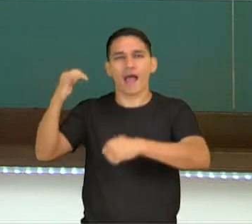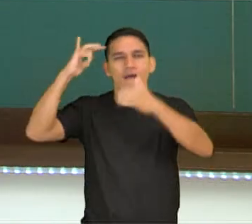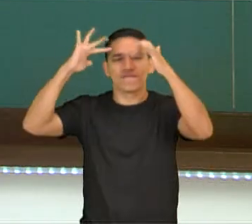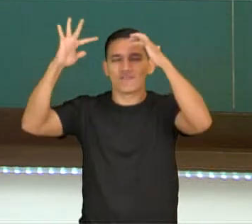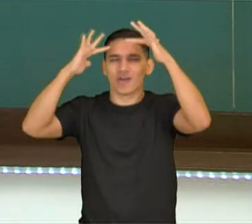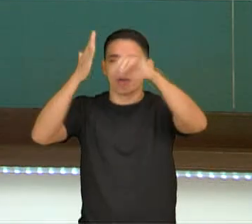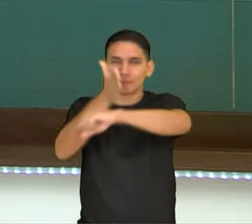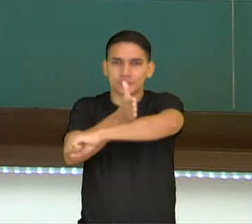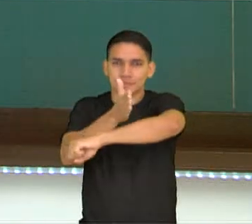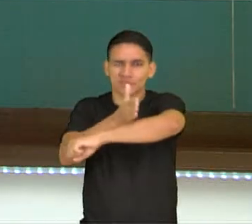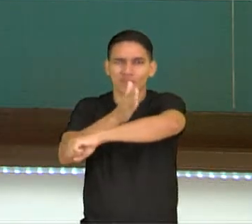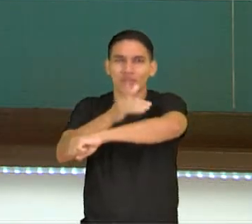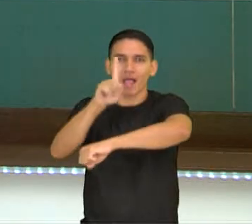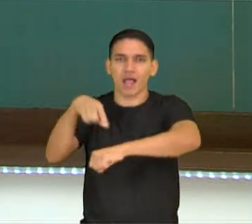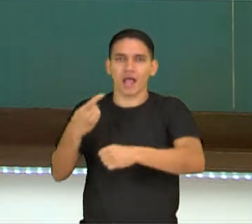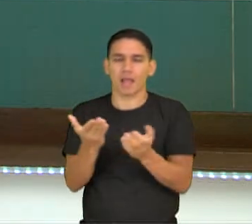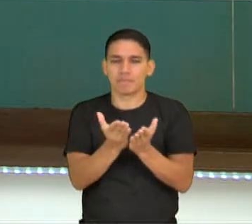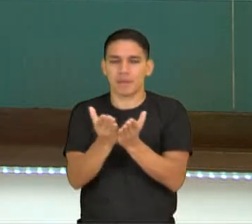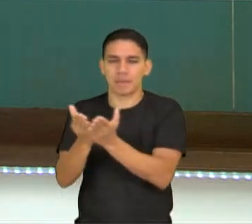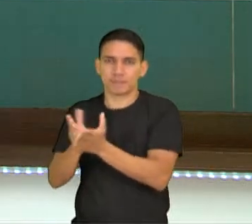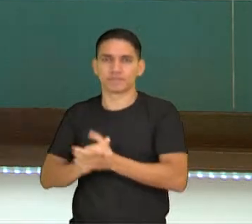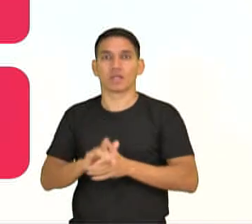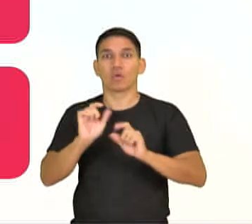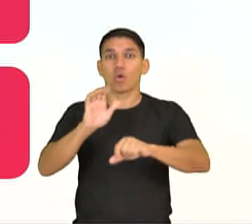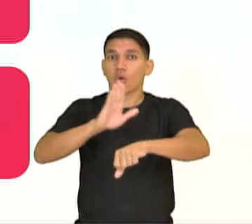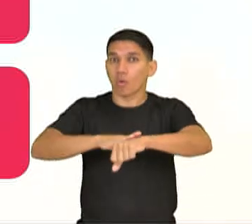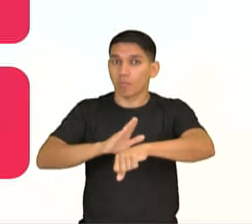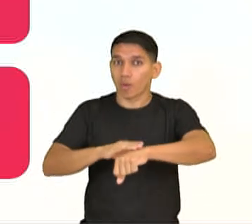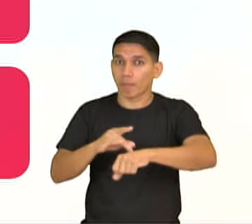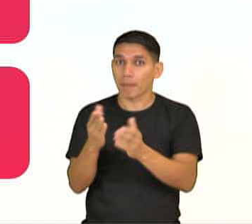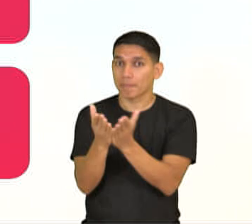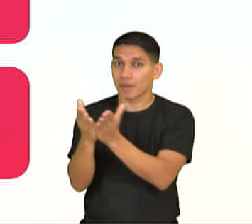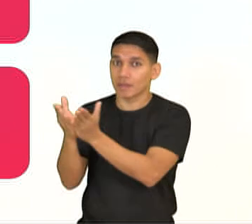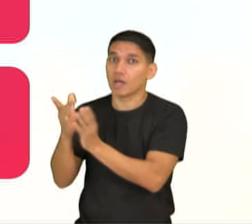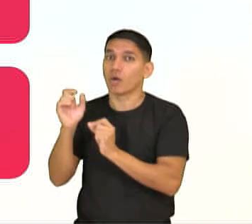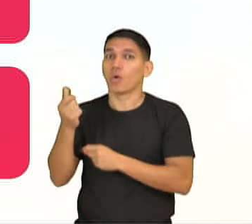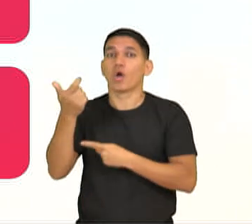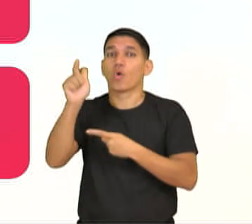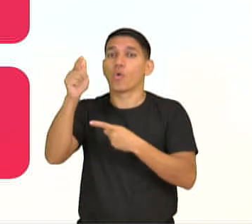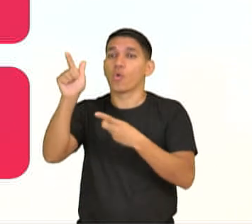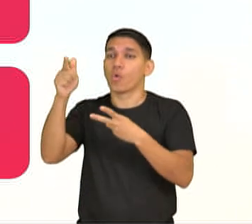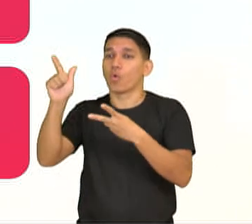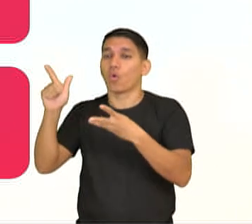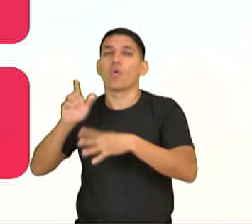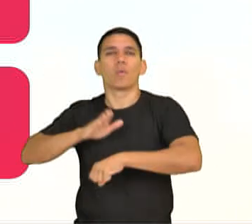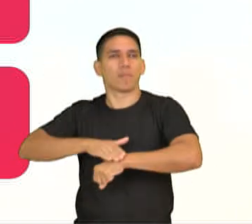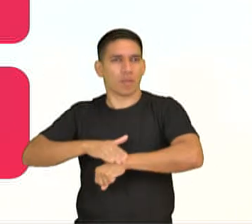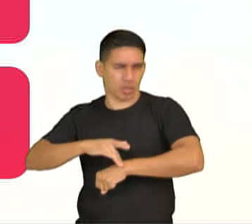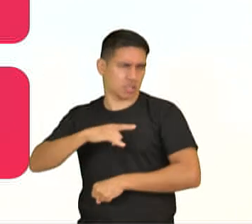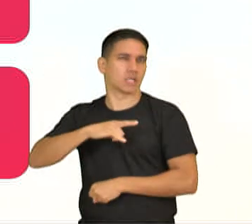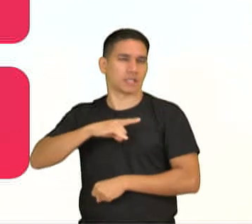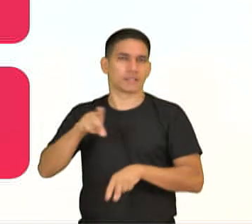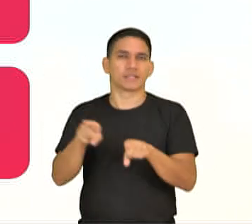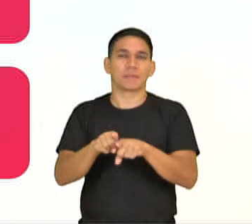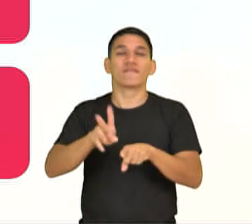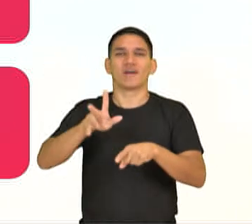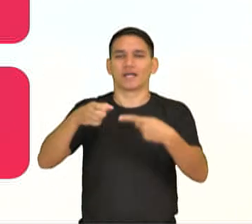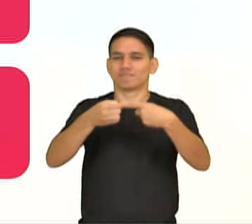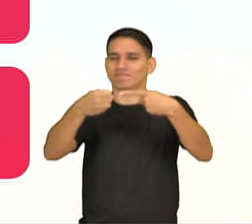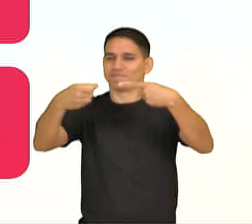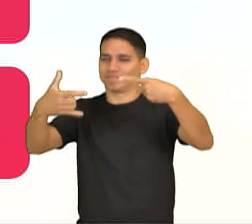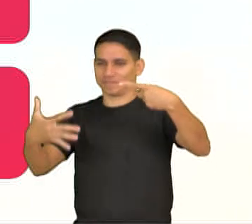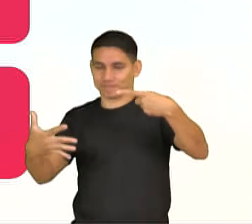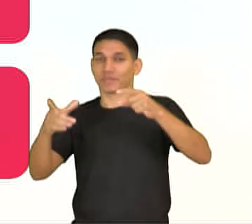na filosofia patrística. Mas vejam, nesse momento da patrística nós temos outros momentos, né, ele vai se subdividir.